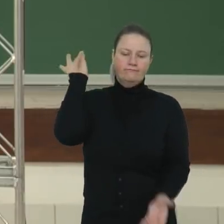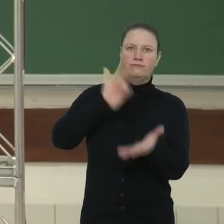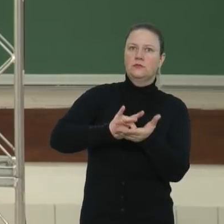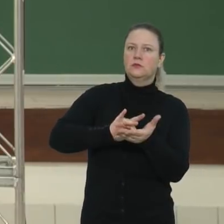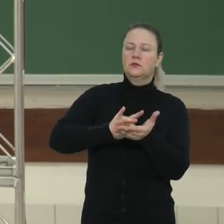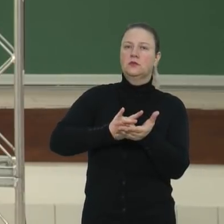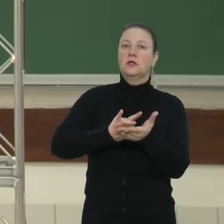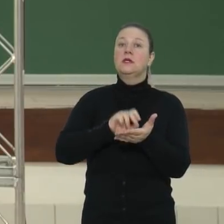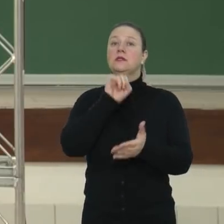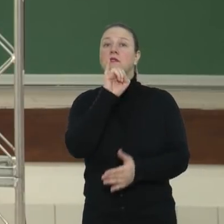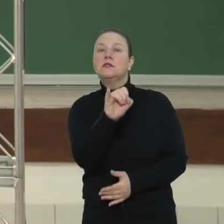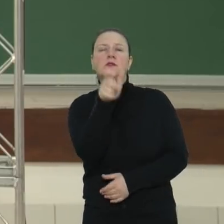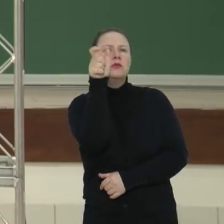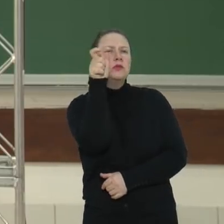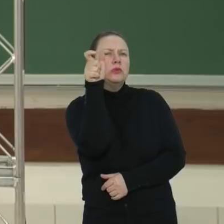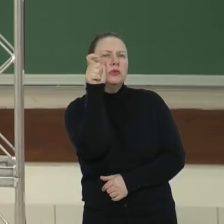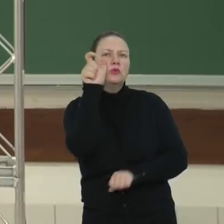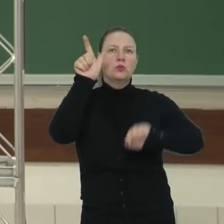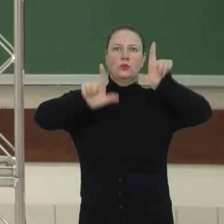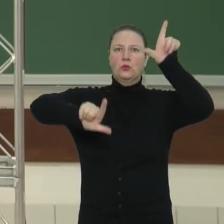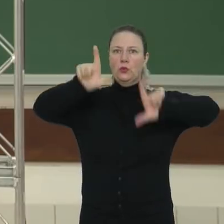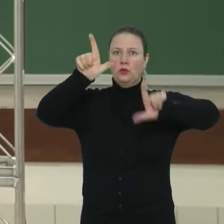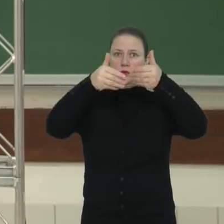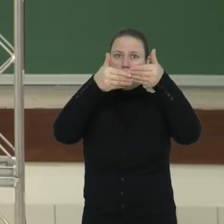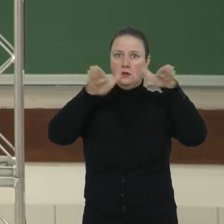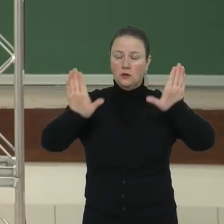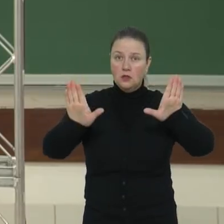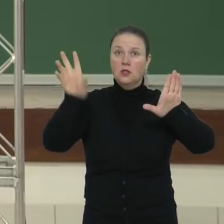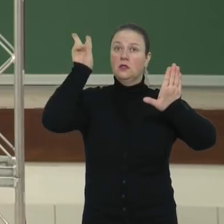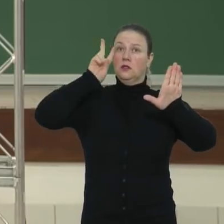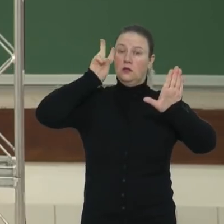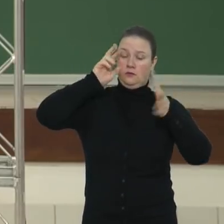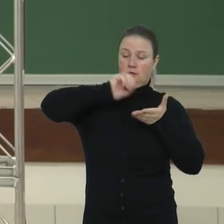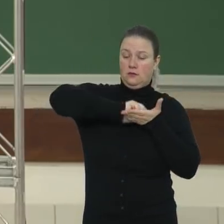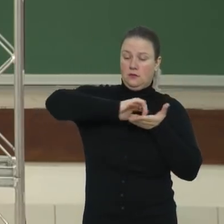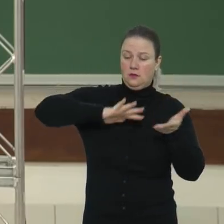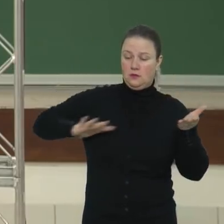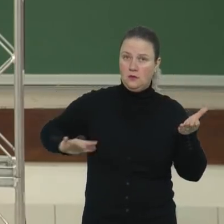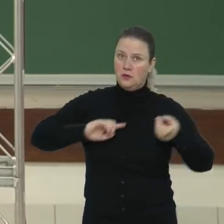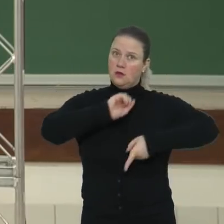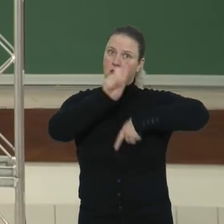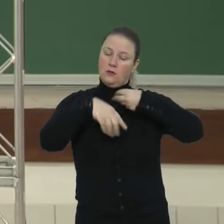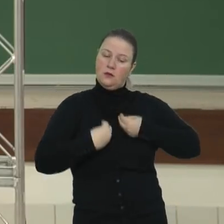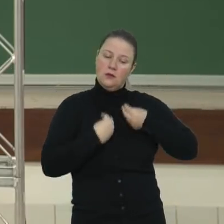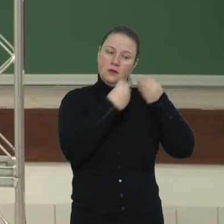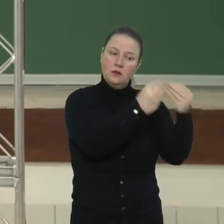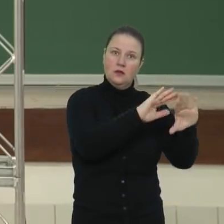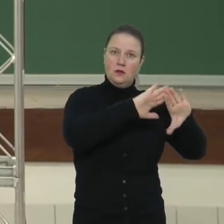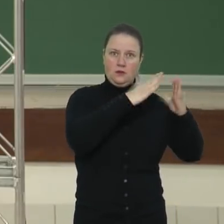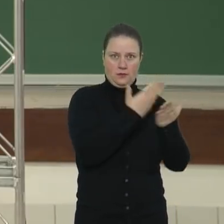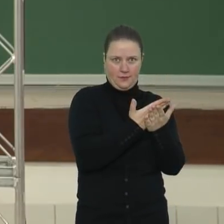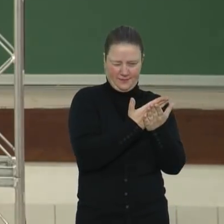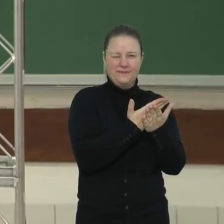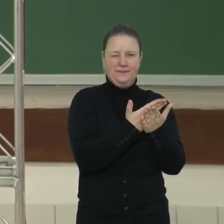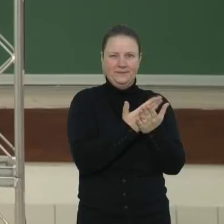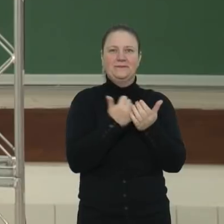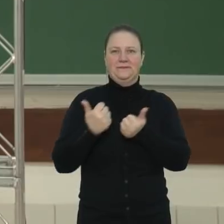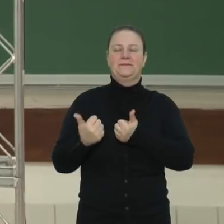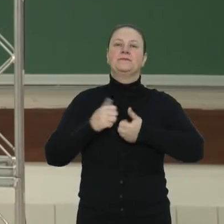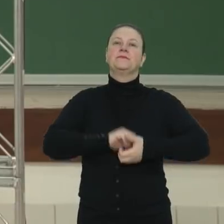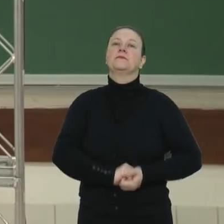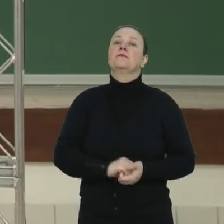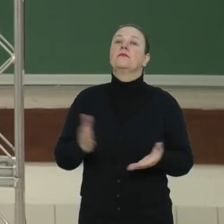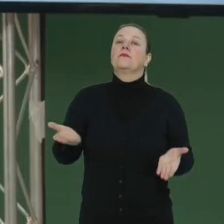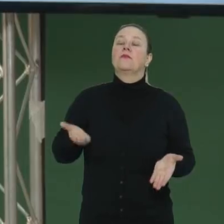assistindo às aulas pela TV, não esqueçam de realizar as atividades e entregar para os professores, ok? Então aqui, na